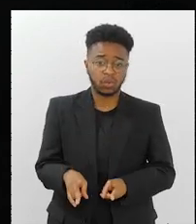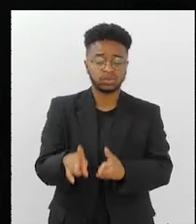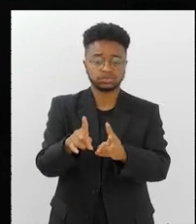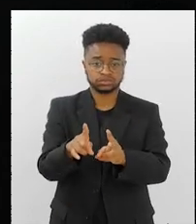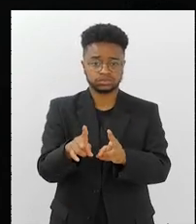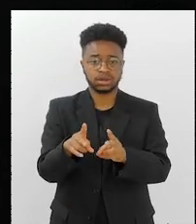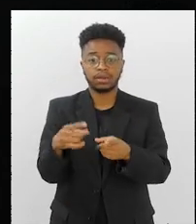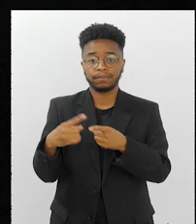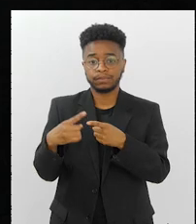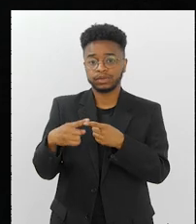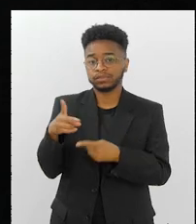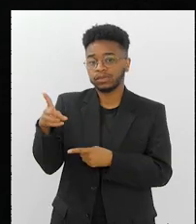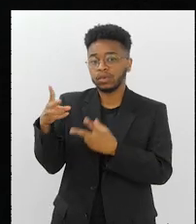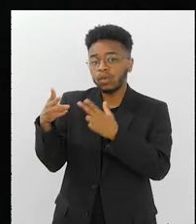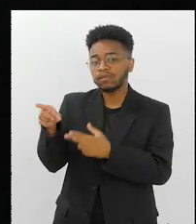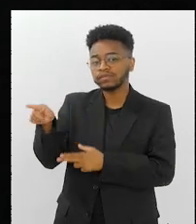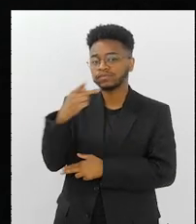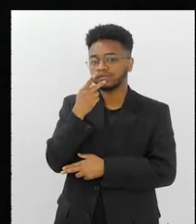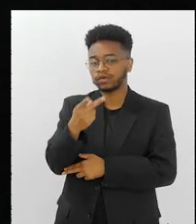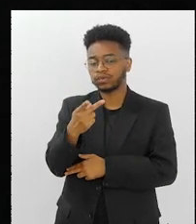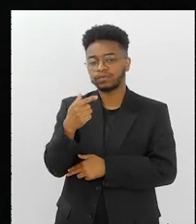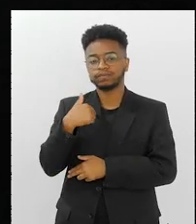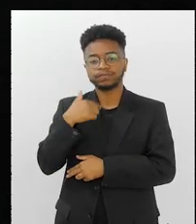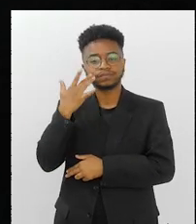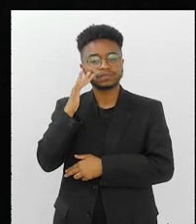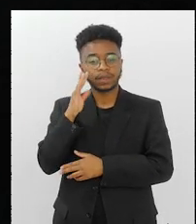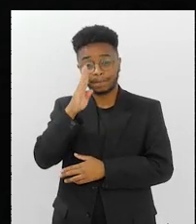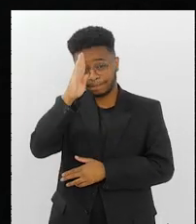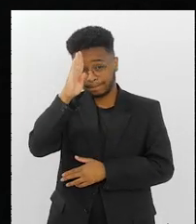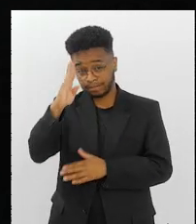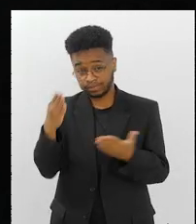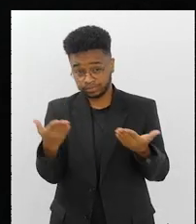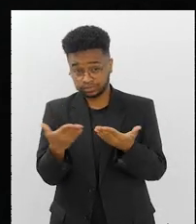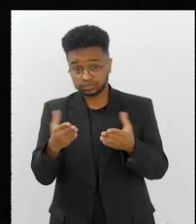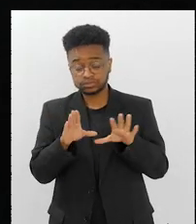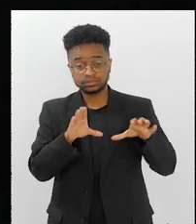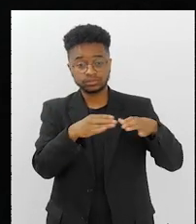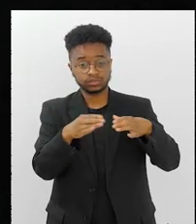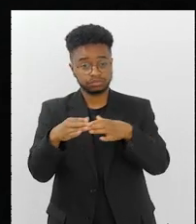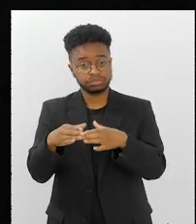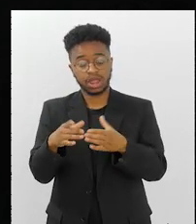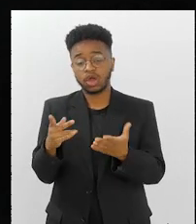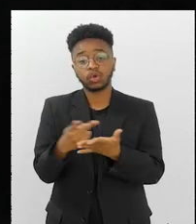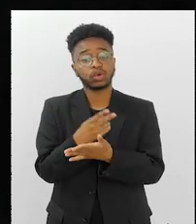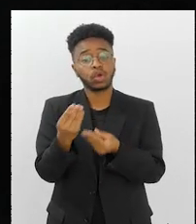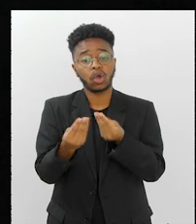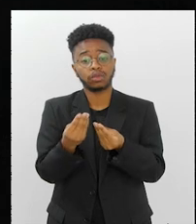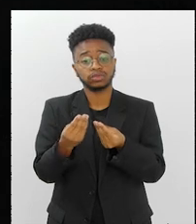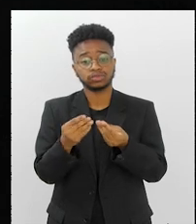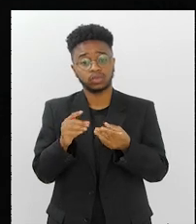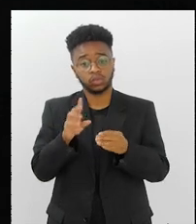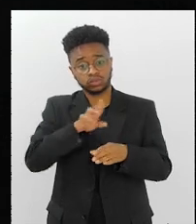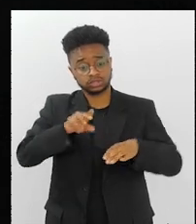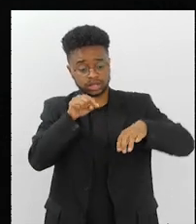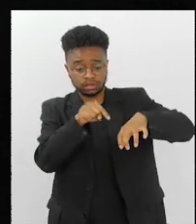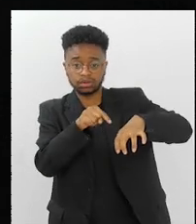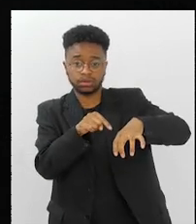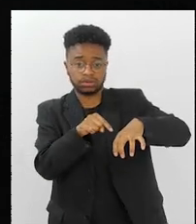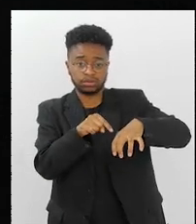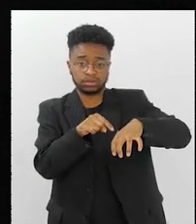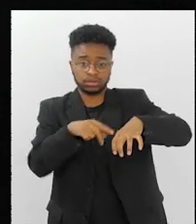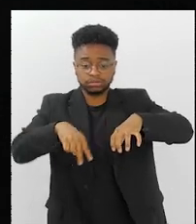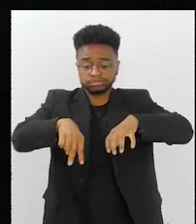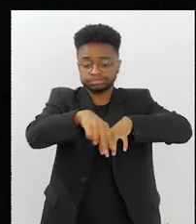por quê como você mesmo falou eu acho que o ponto alto hoje das comissões acontecem no tripé que é no